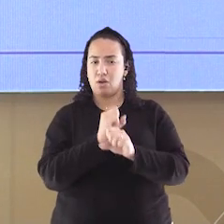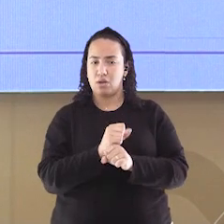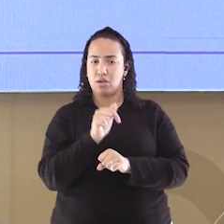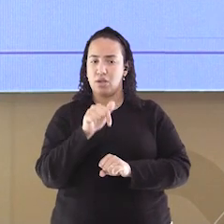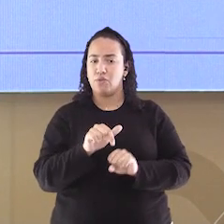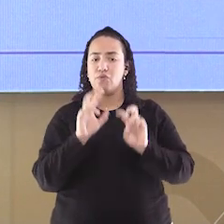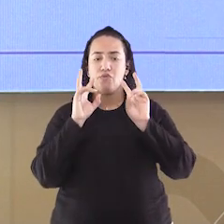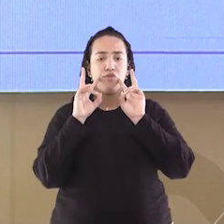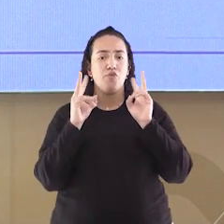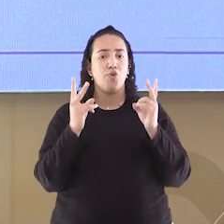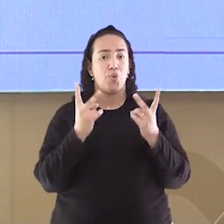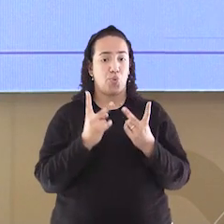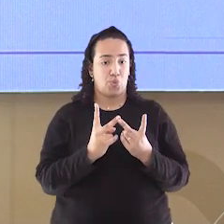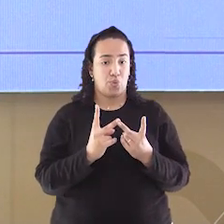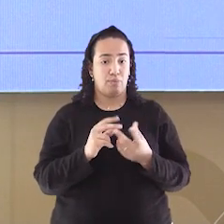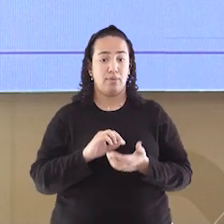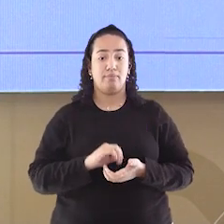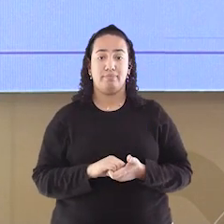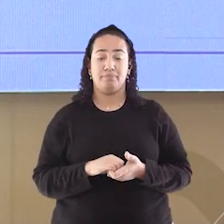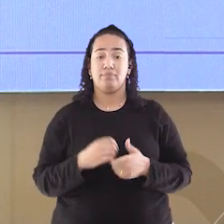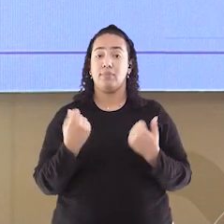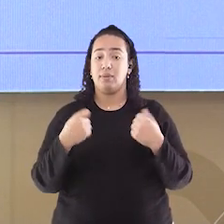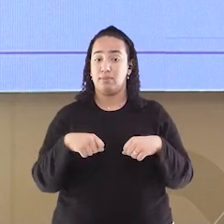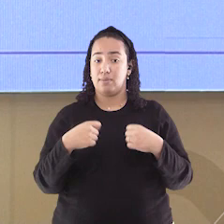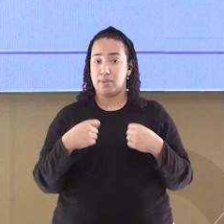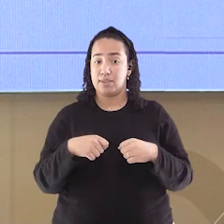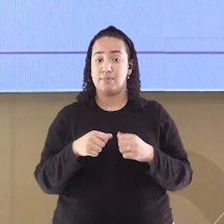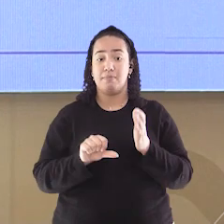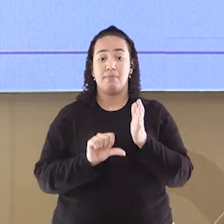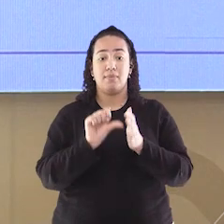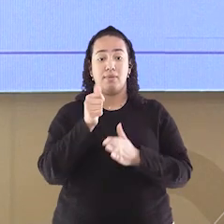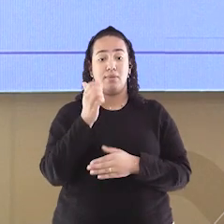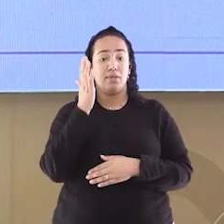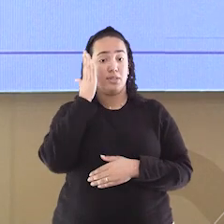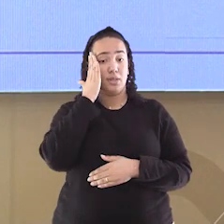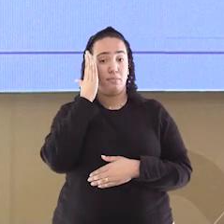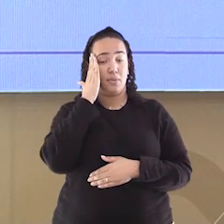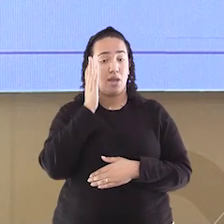dessa latinha? Primeiro, a gente vai medir o raio.